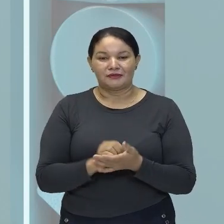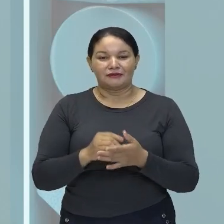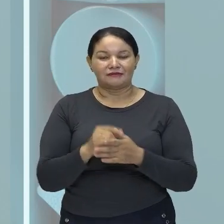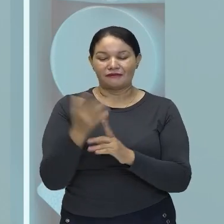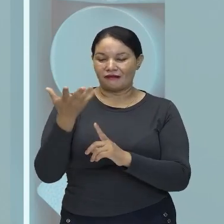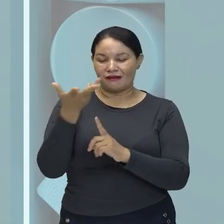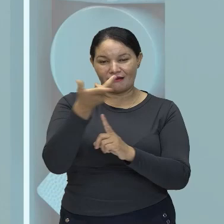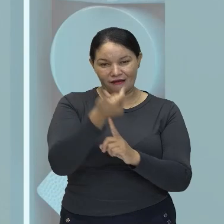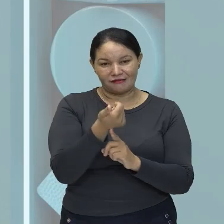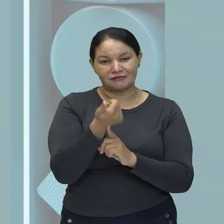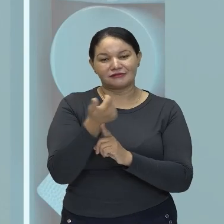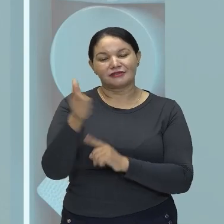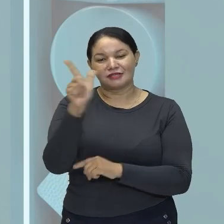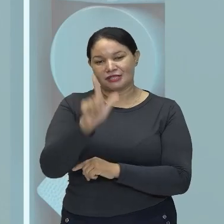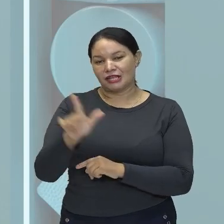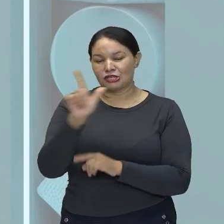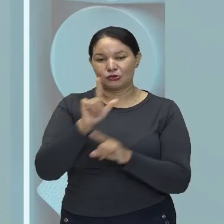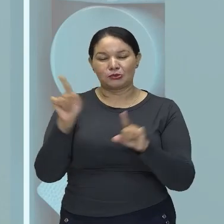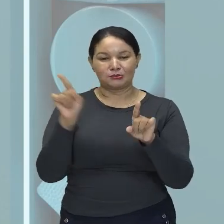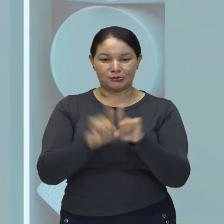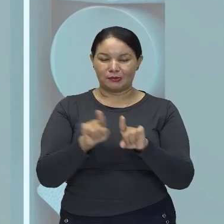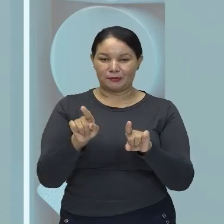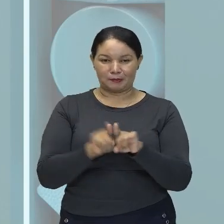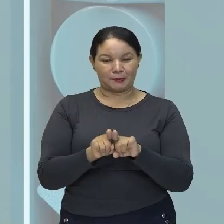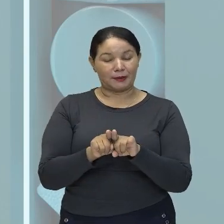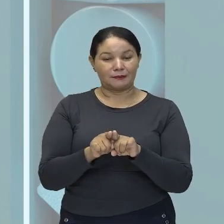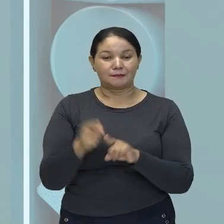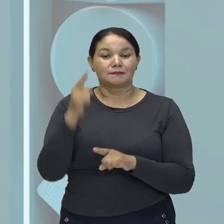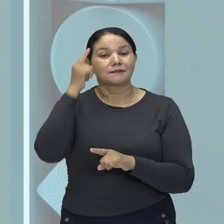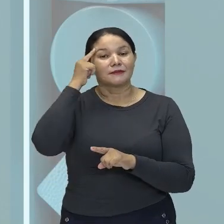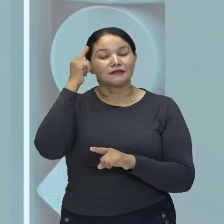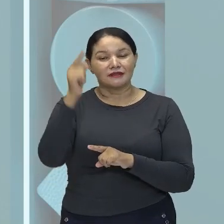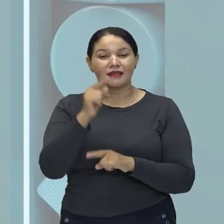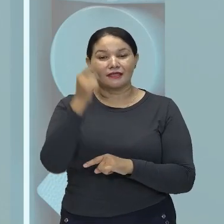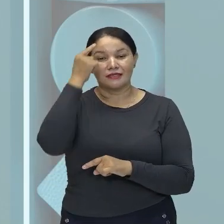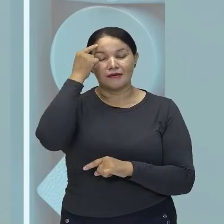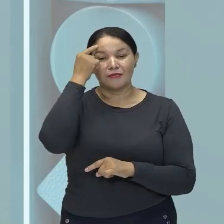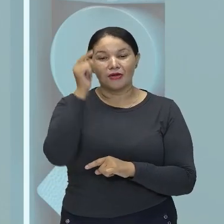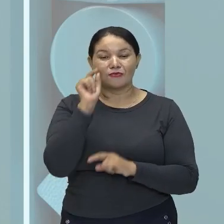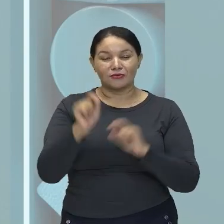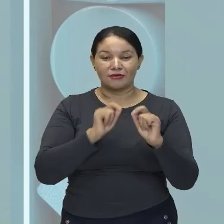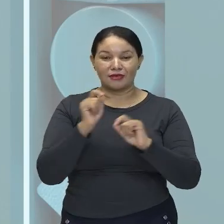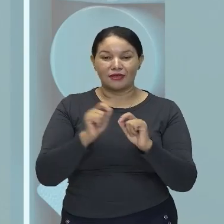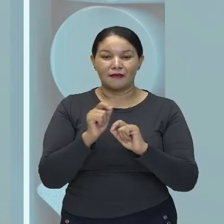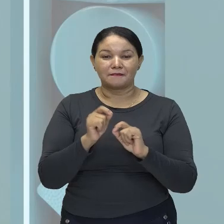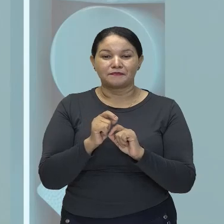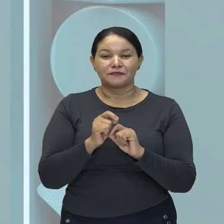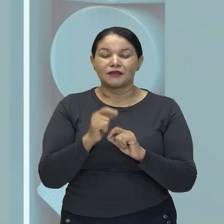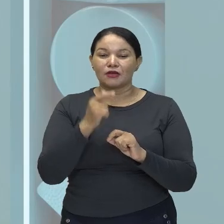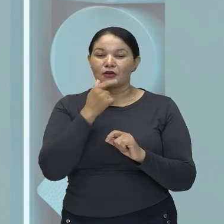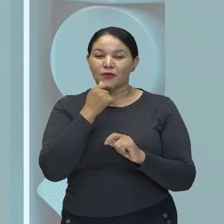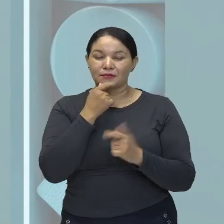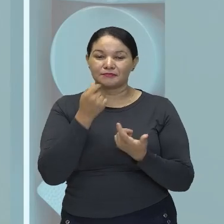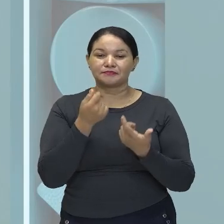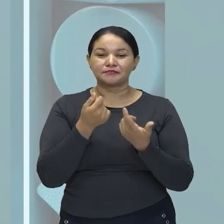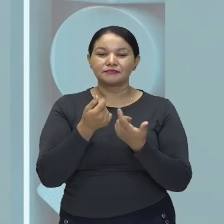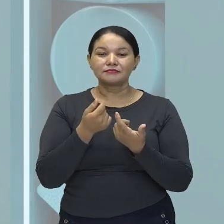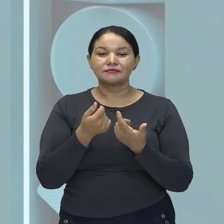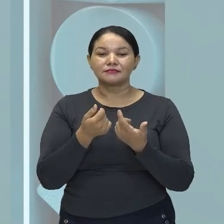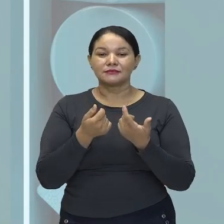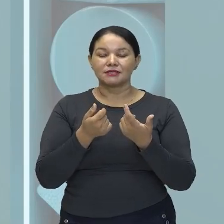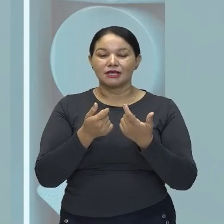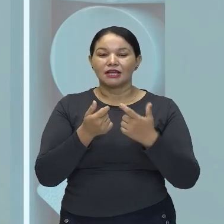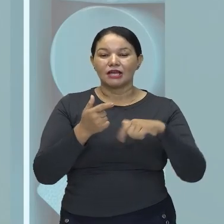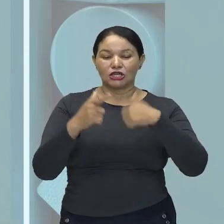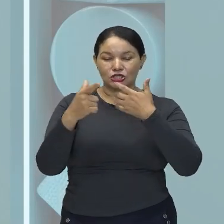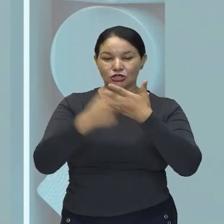de literatura, com essas ideias. Lembrando, os surrealistas, eles vêm lá, eles se originam no dadaísmo,